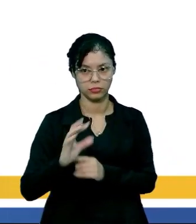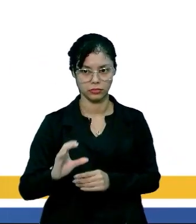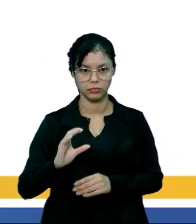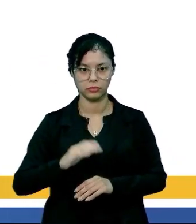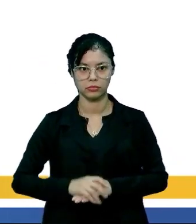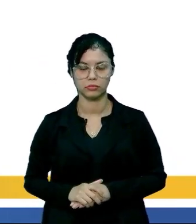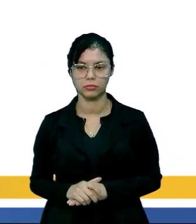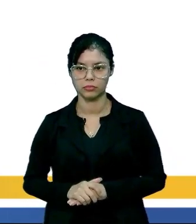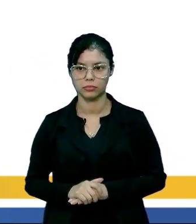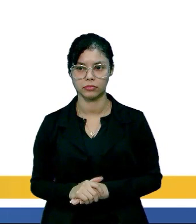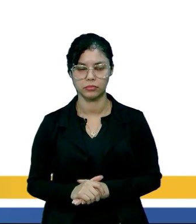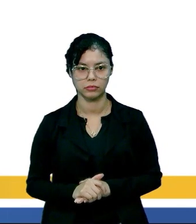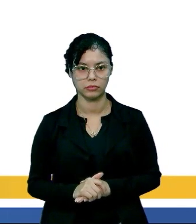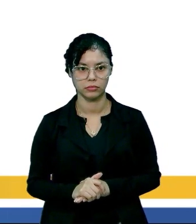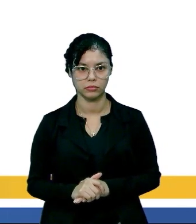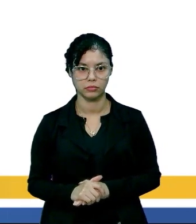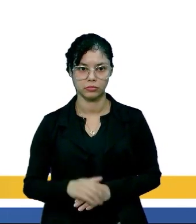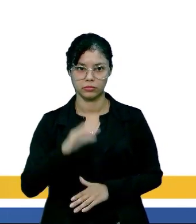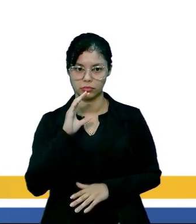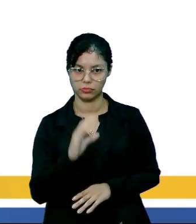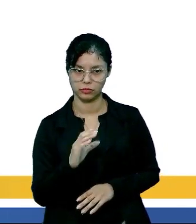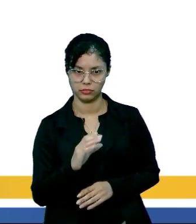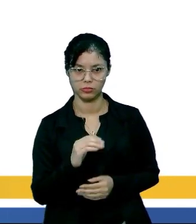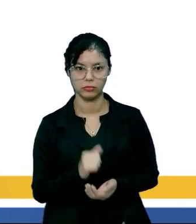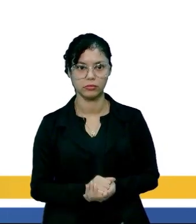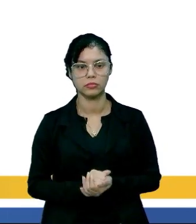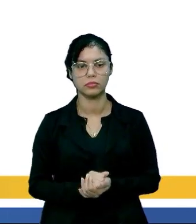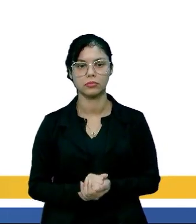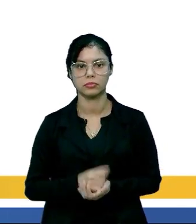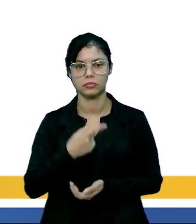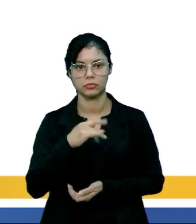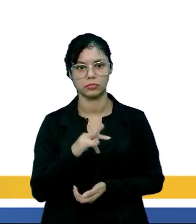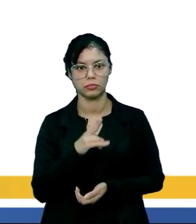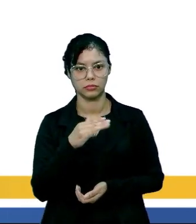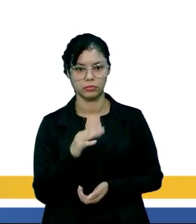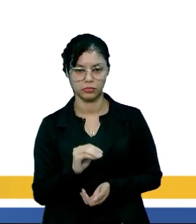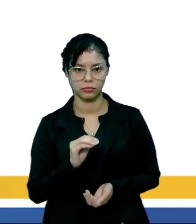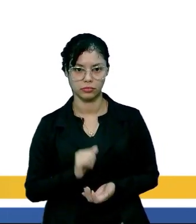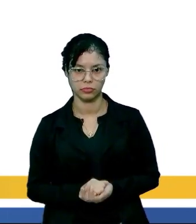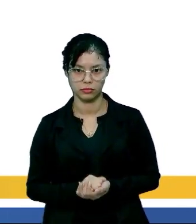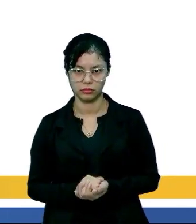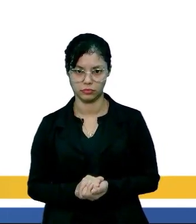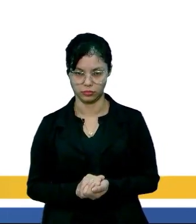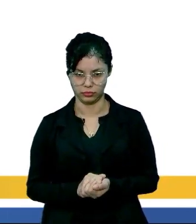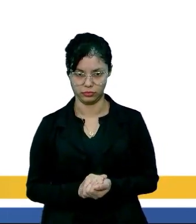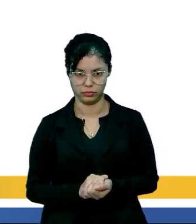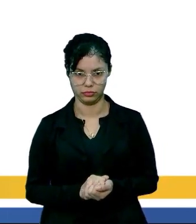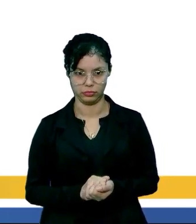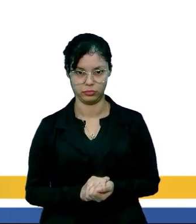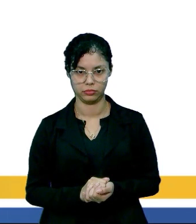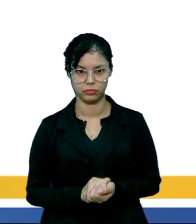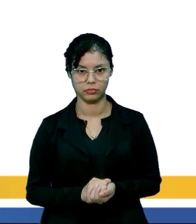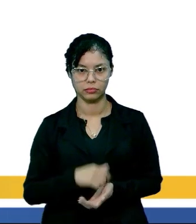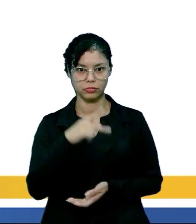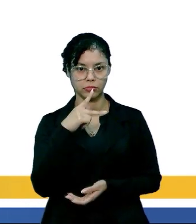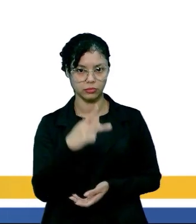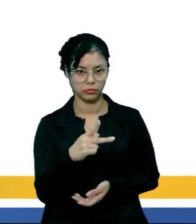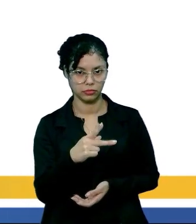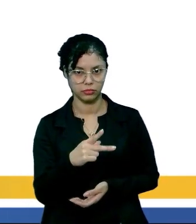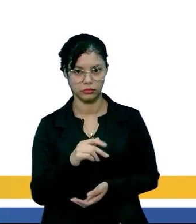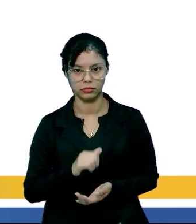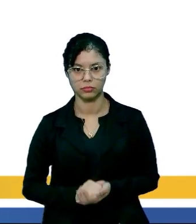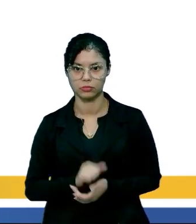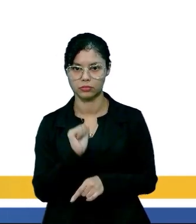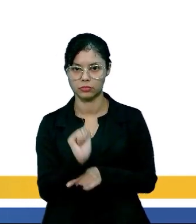pela medida P e C, em que o C é a projeção ortogonal do